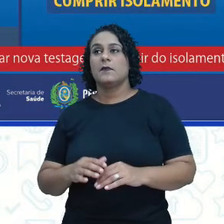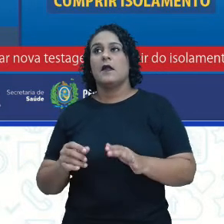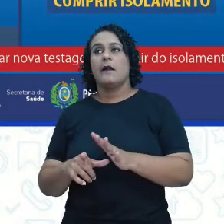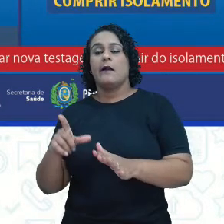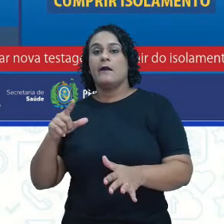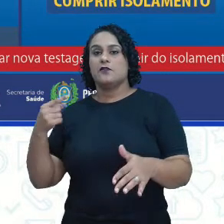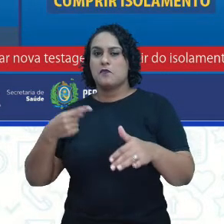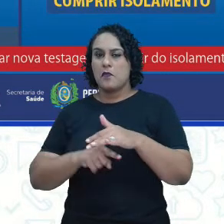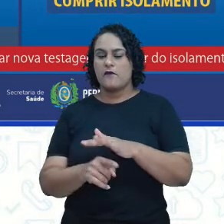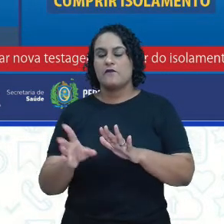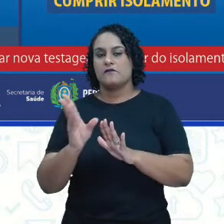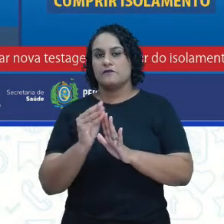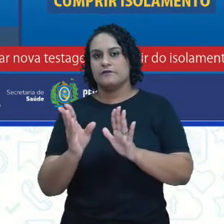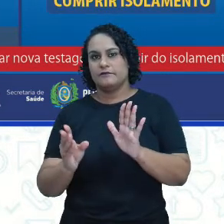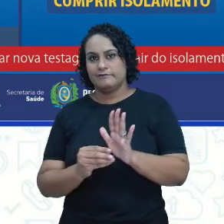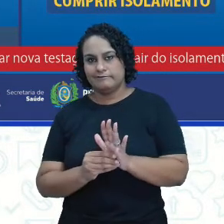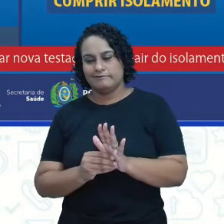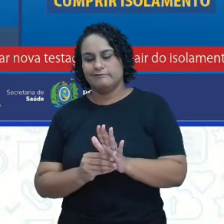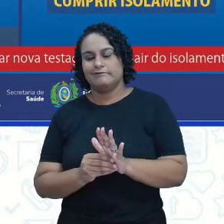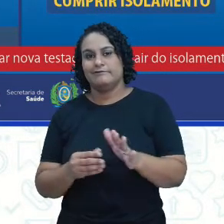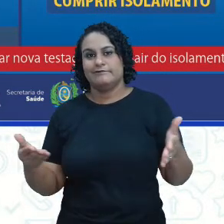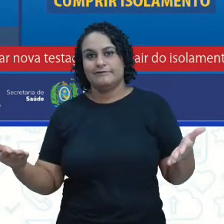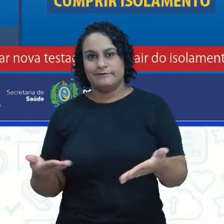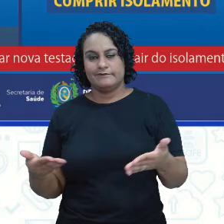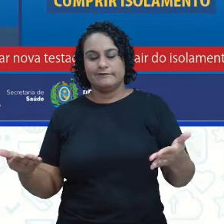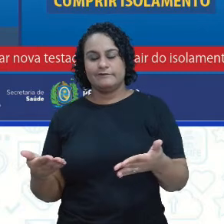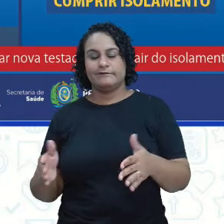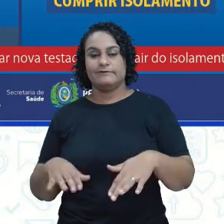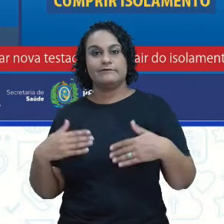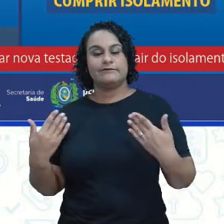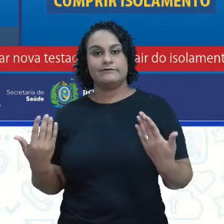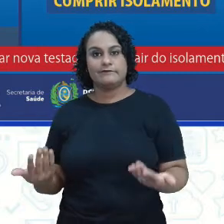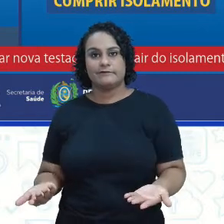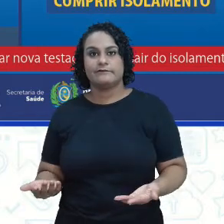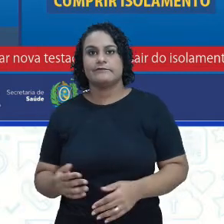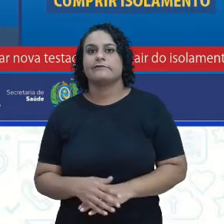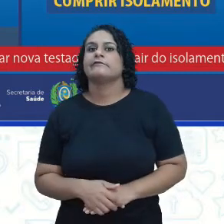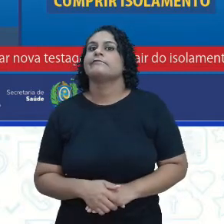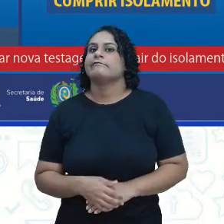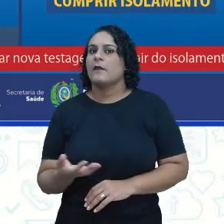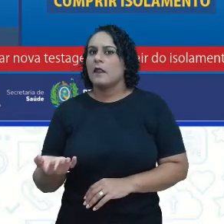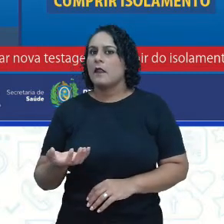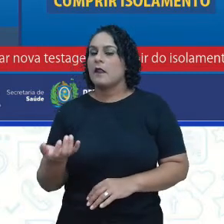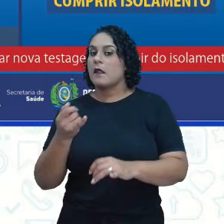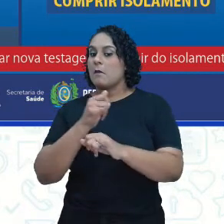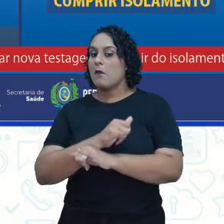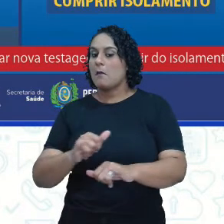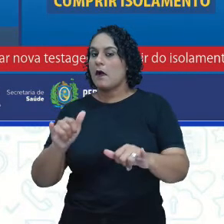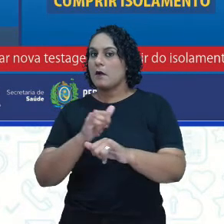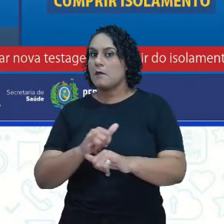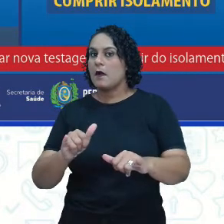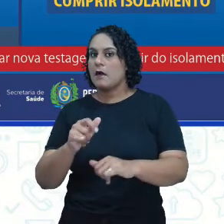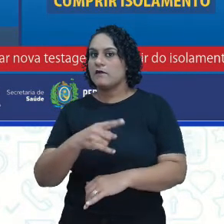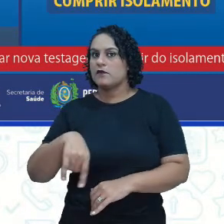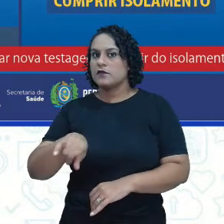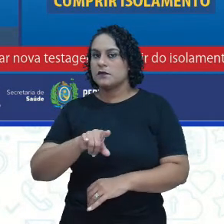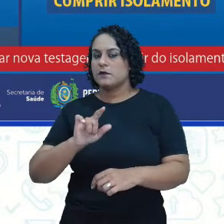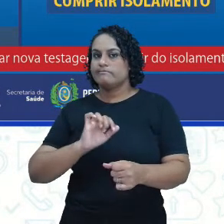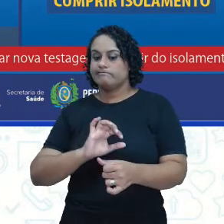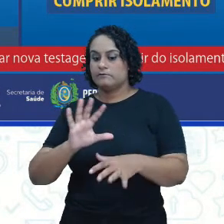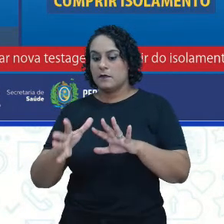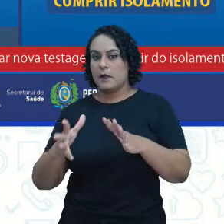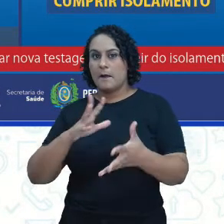aí no nosso conteúdo do dia. Então, a questão, gente, queremos fazer esse alerta aqui, ó. A pandemia não